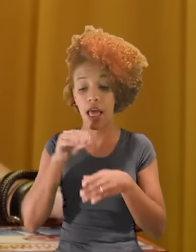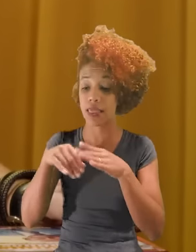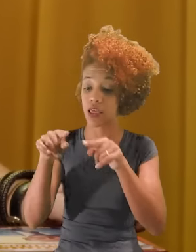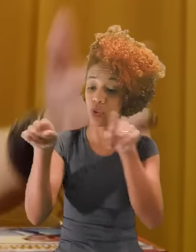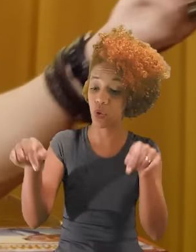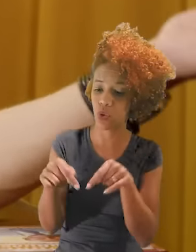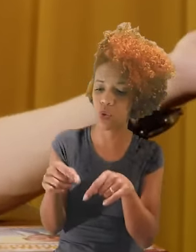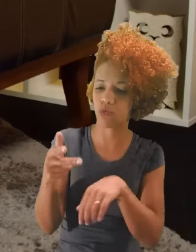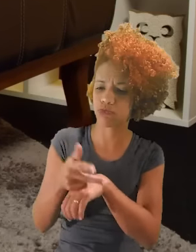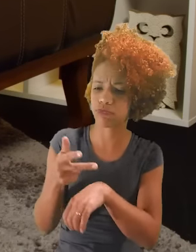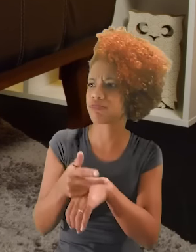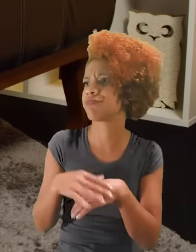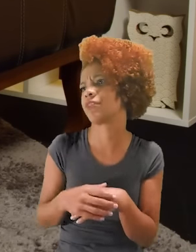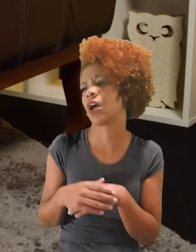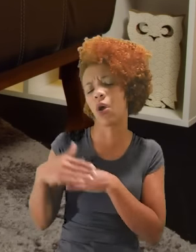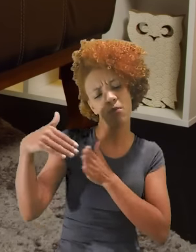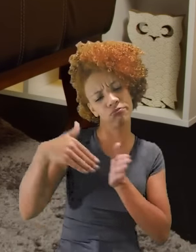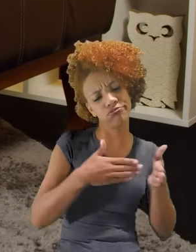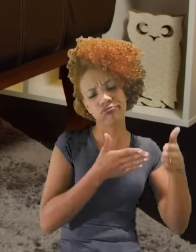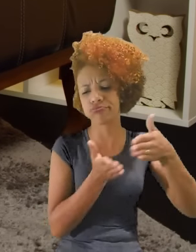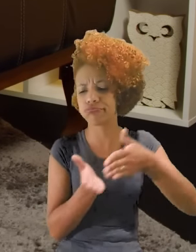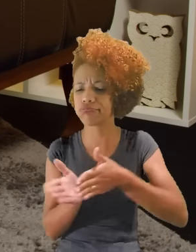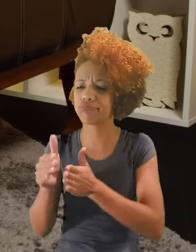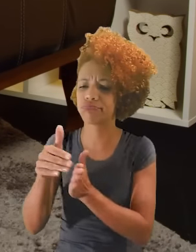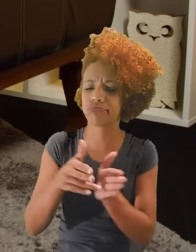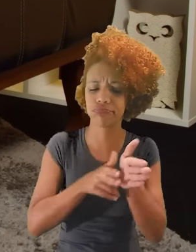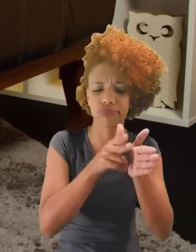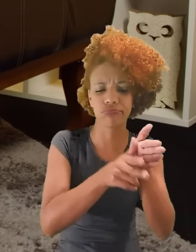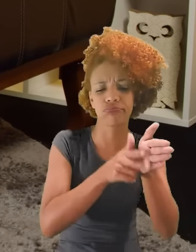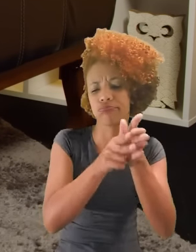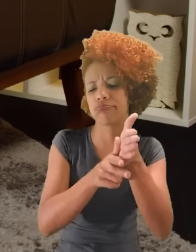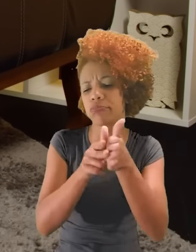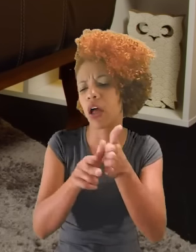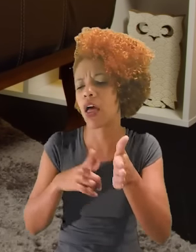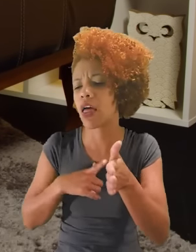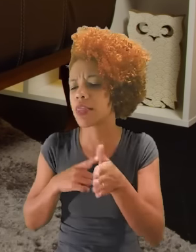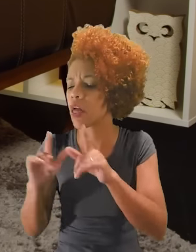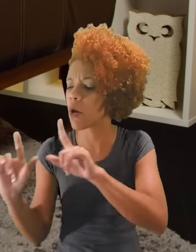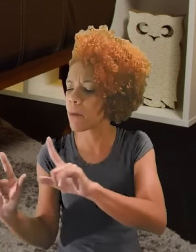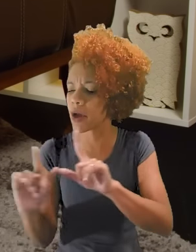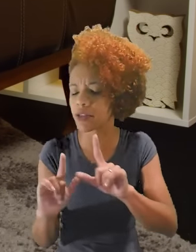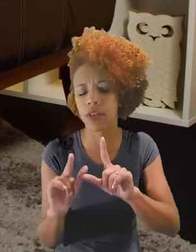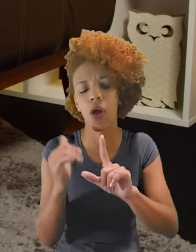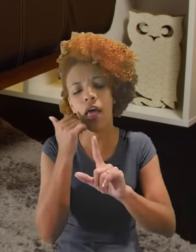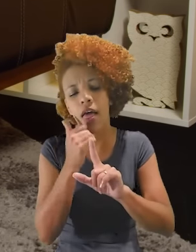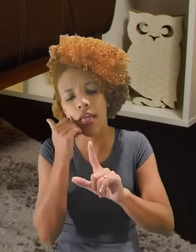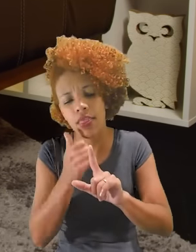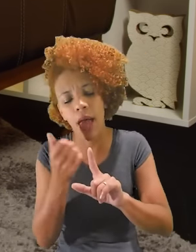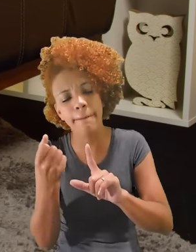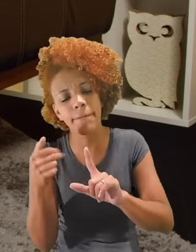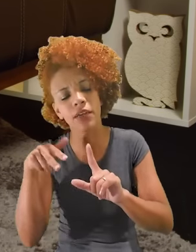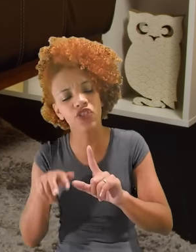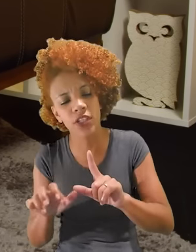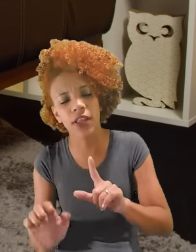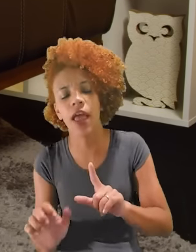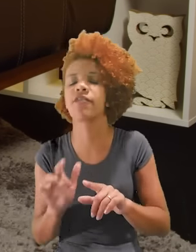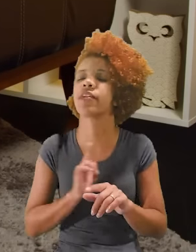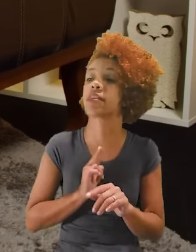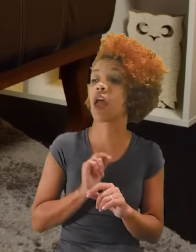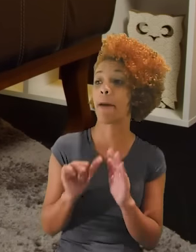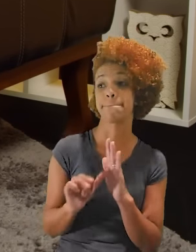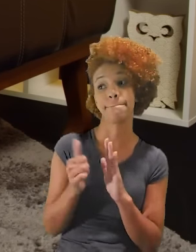estúdio? Para os famosos chegarem. Vai circulando dentro do estúdio, entendeu? Coloca uma atraçãozinha ali da Branca de Neve, uma atração não sei o quê, e o cara vem no meu estúdio e